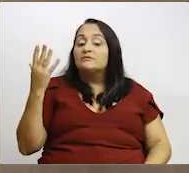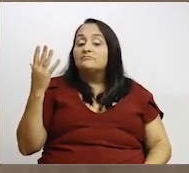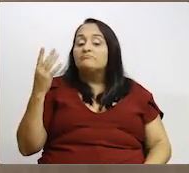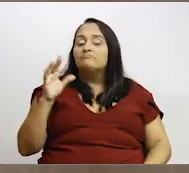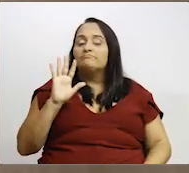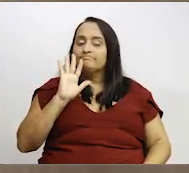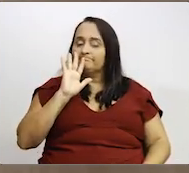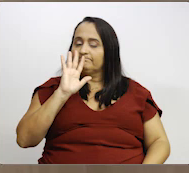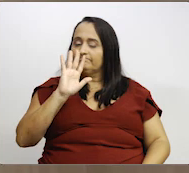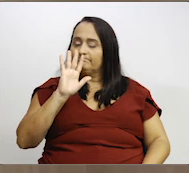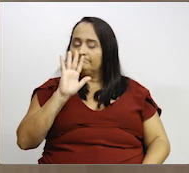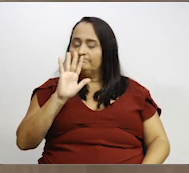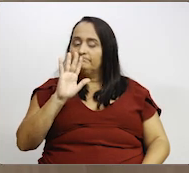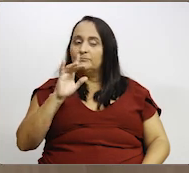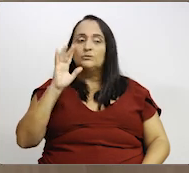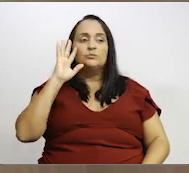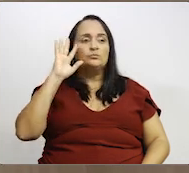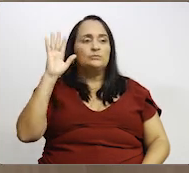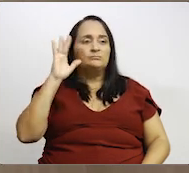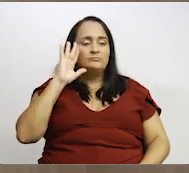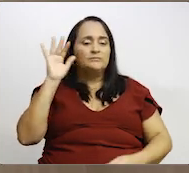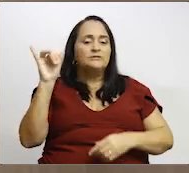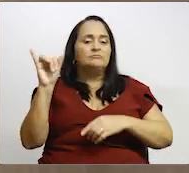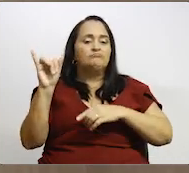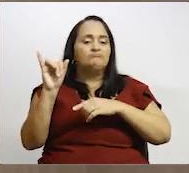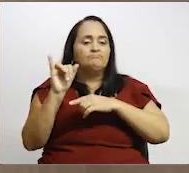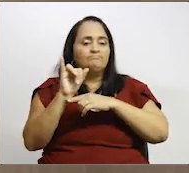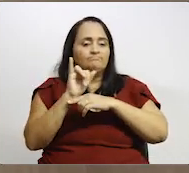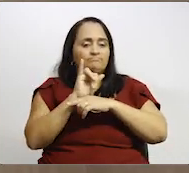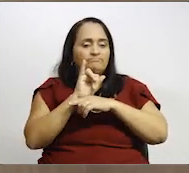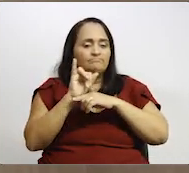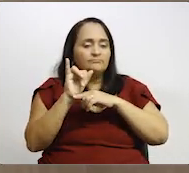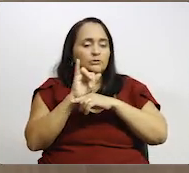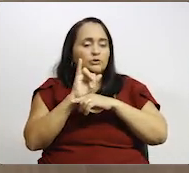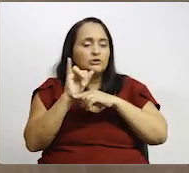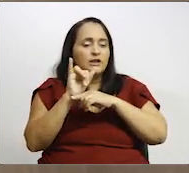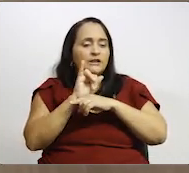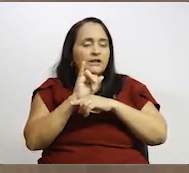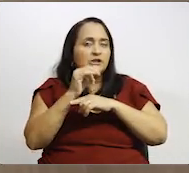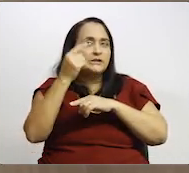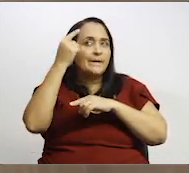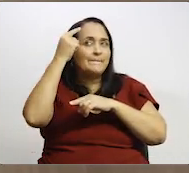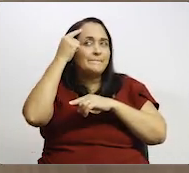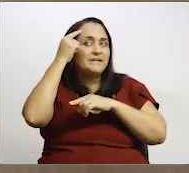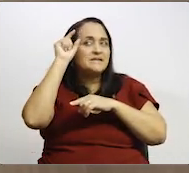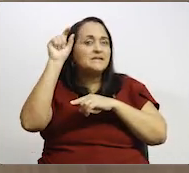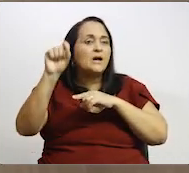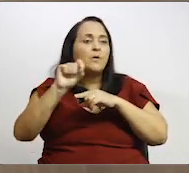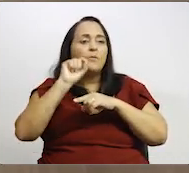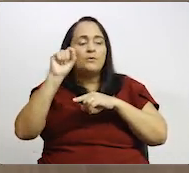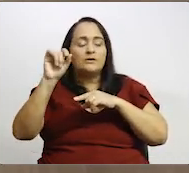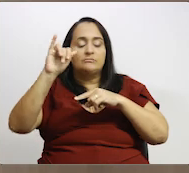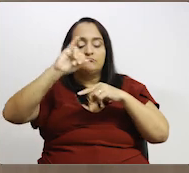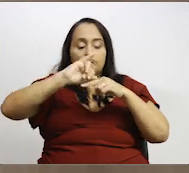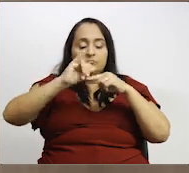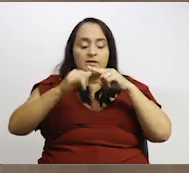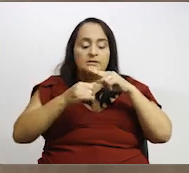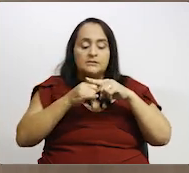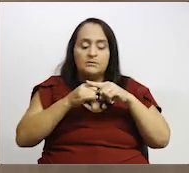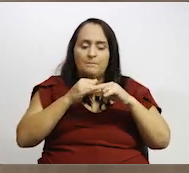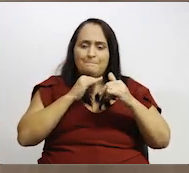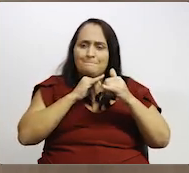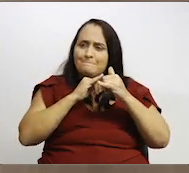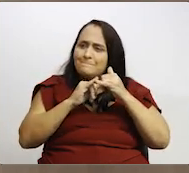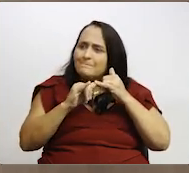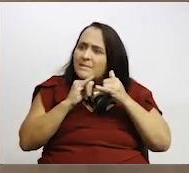Uma estratégia muito útil é pensar que a fração é uma divisão. Tenha isso bem